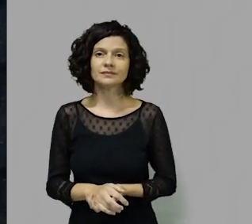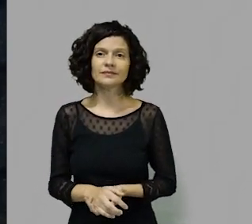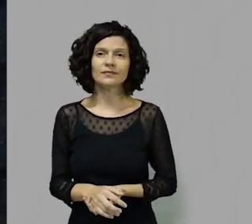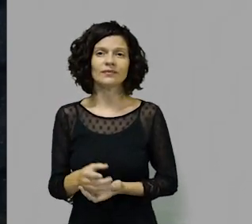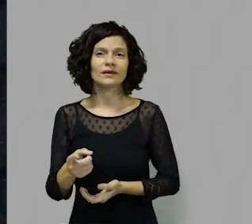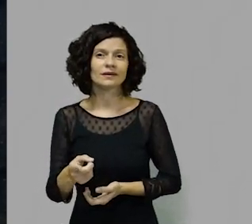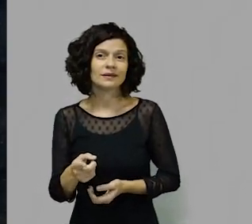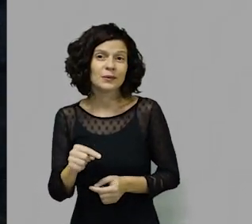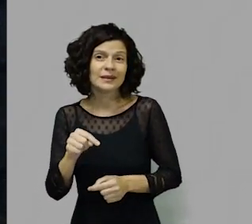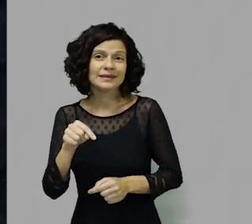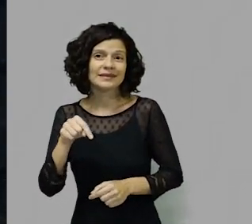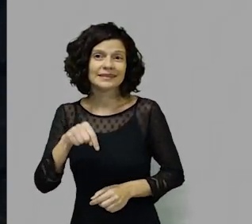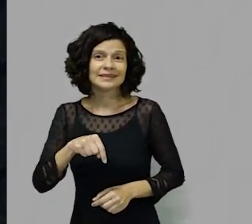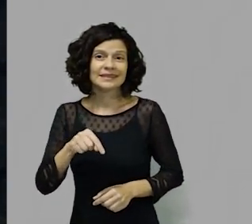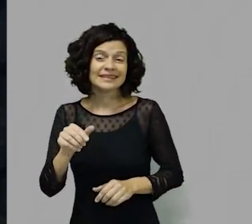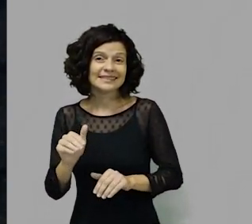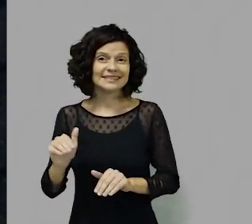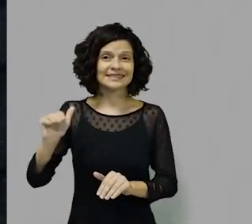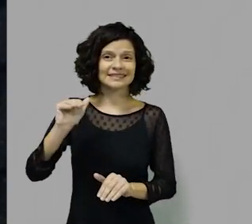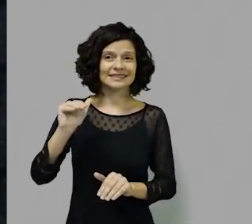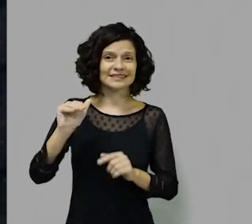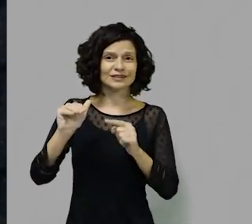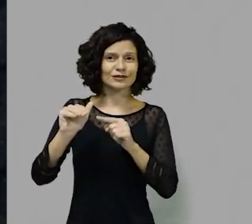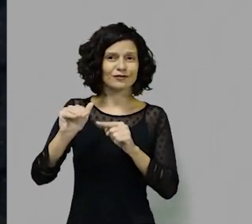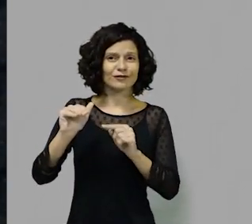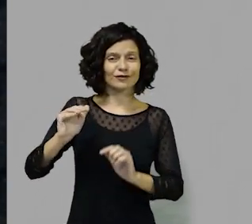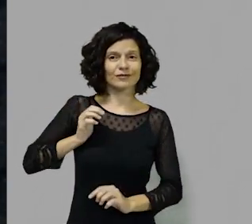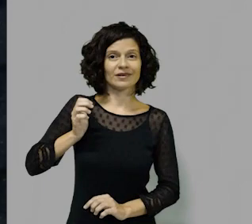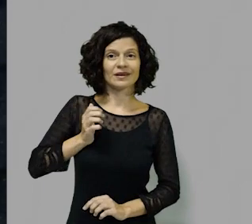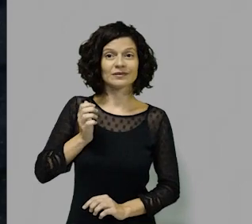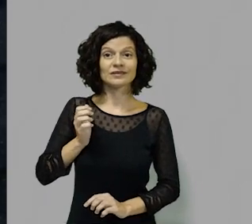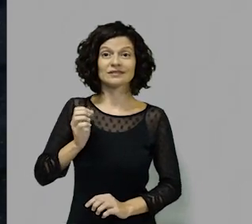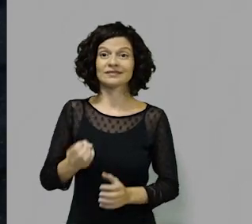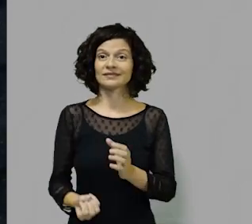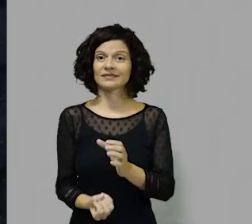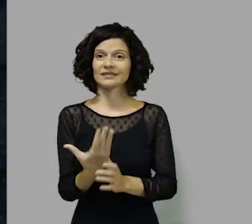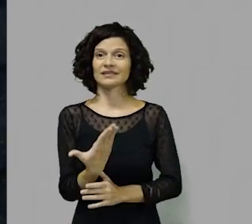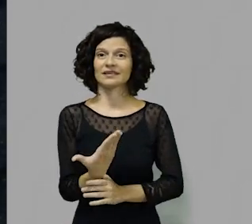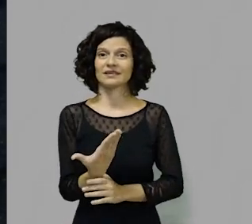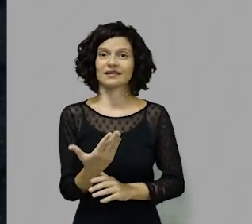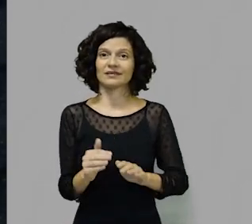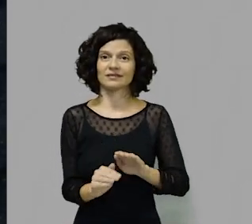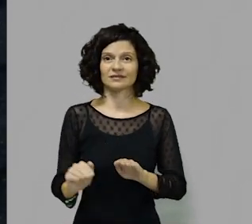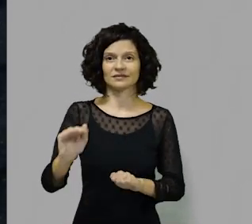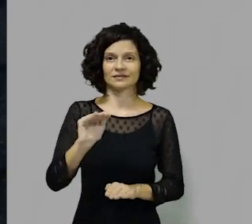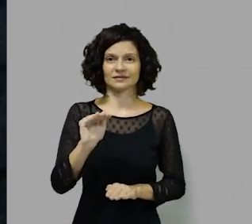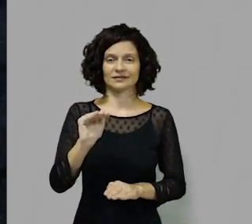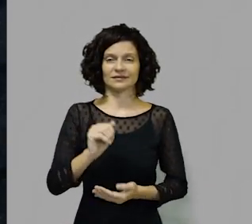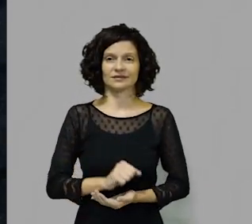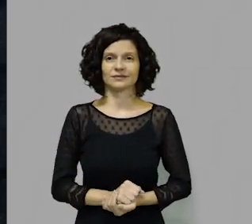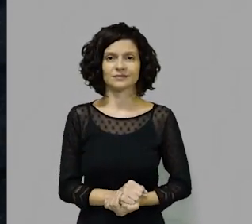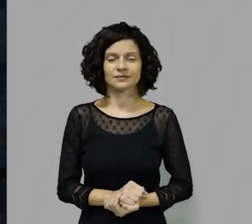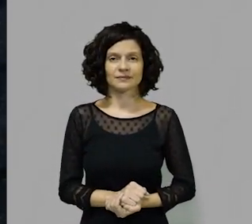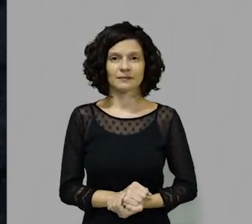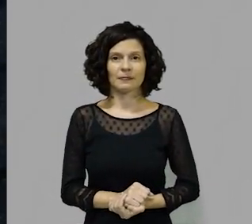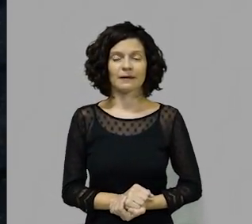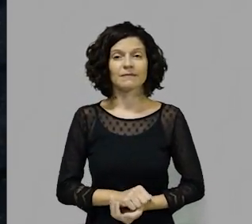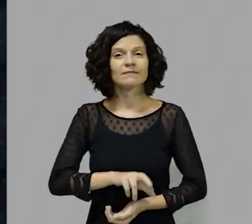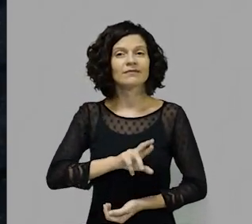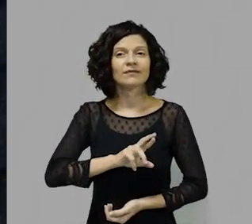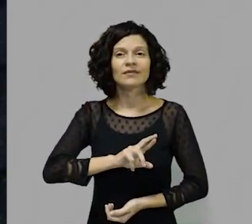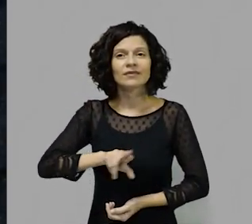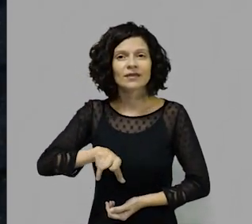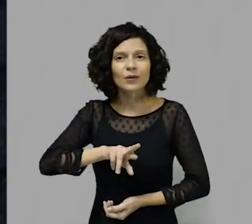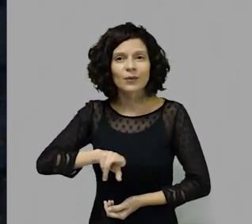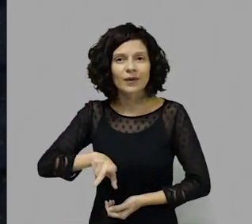raciocínio, esses indivíduos que ficaram ricos é que geraram a desigualdade. O que eu quero te dizer é o seguinte: não é necessariamente a